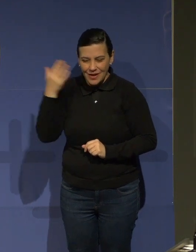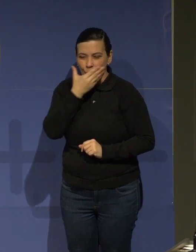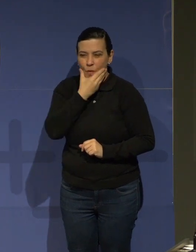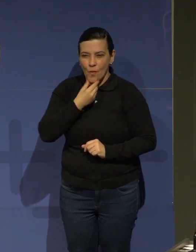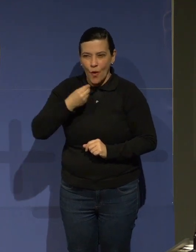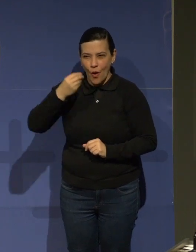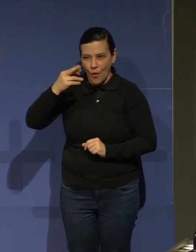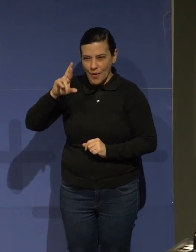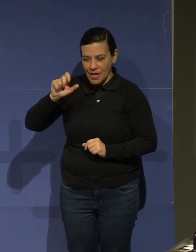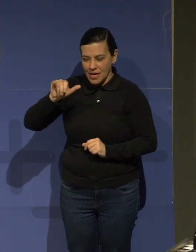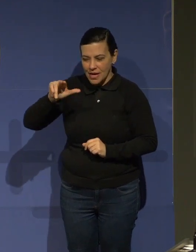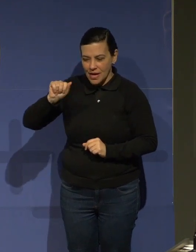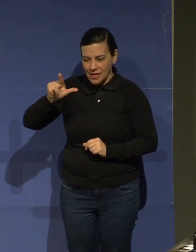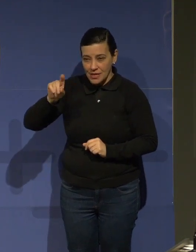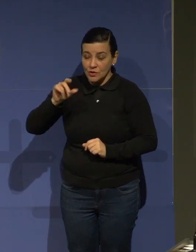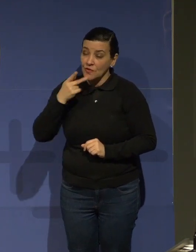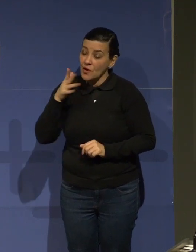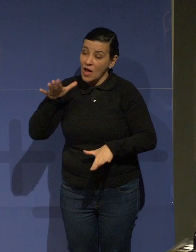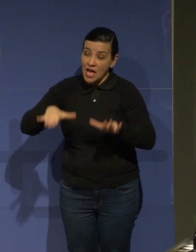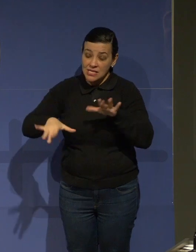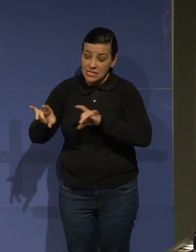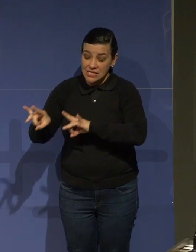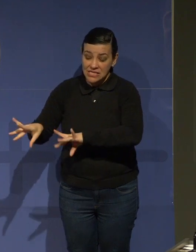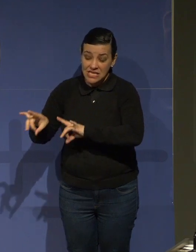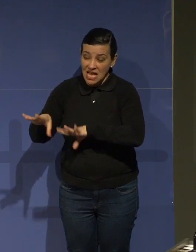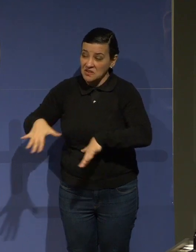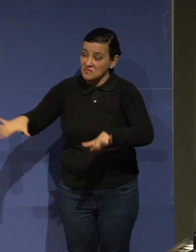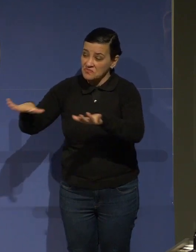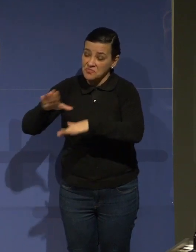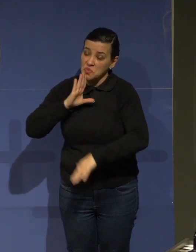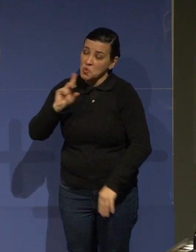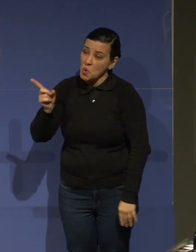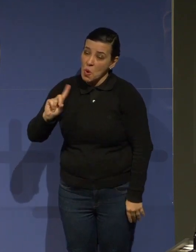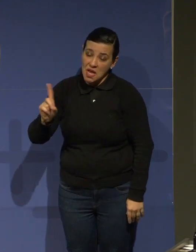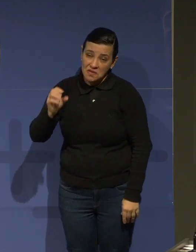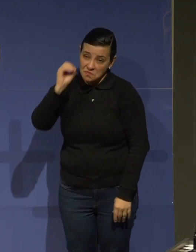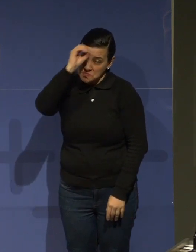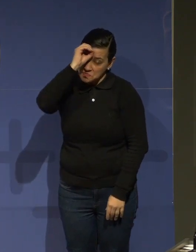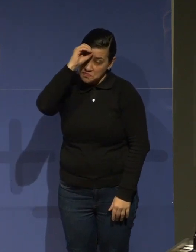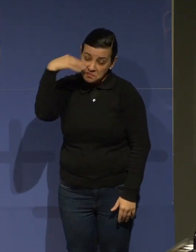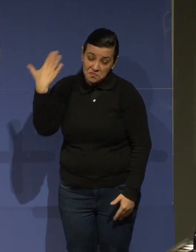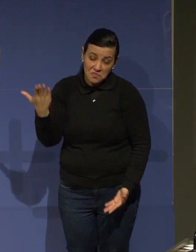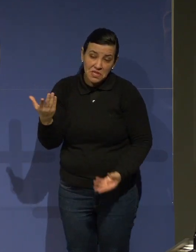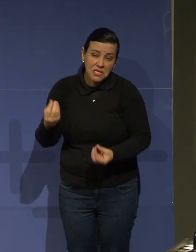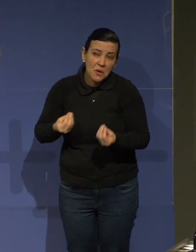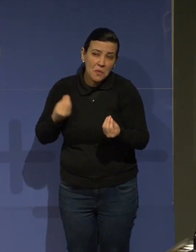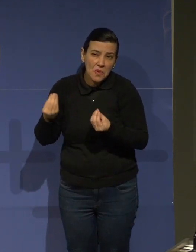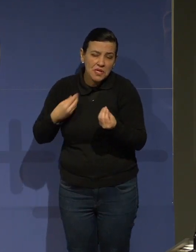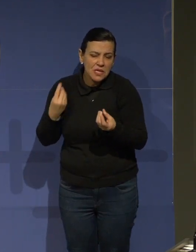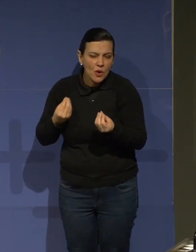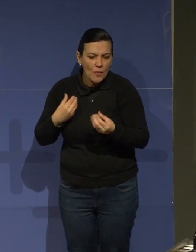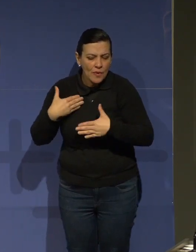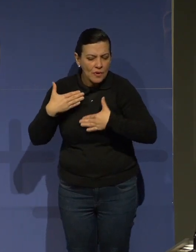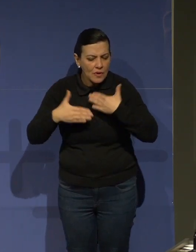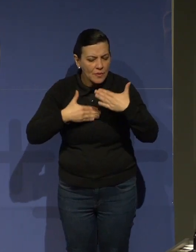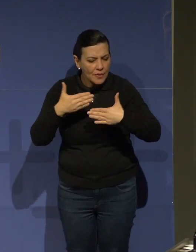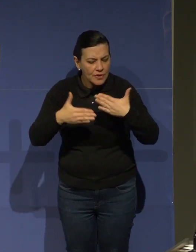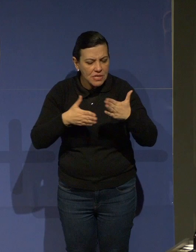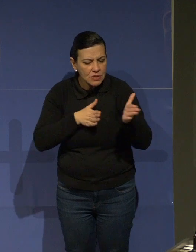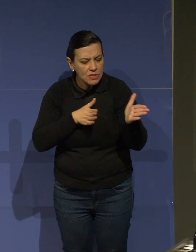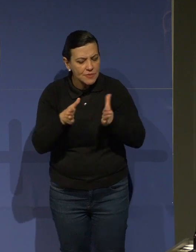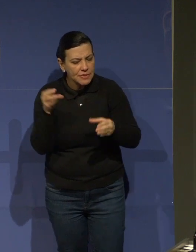coisas que ele falou é o desconhecimento técnico, e isso é verdade. Então, quando a gente identifica que a gente precisa de um processo de